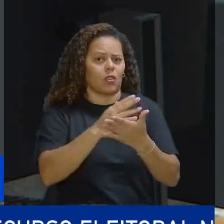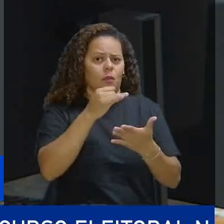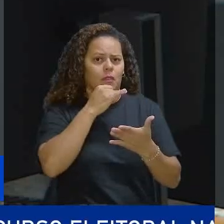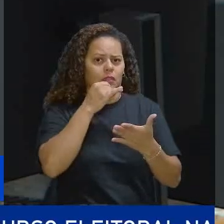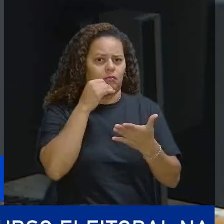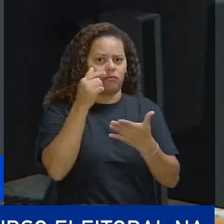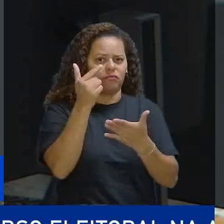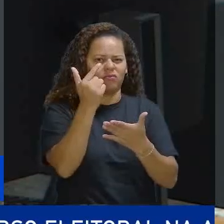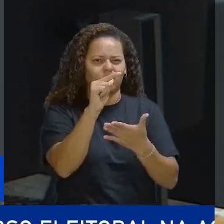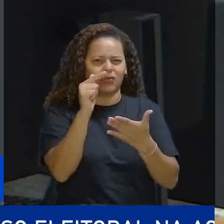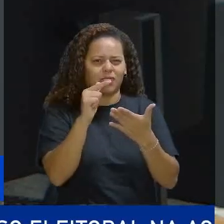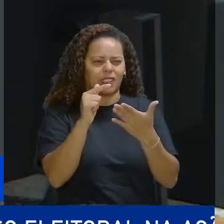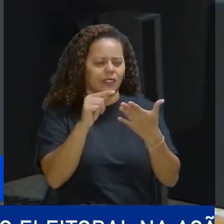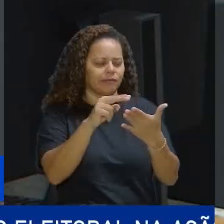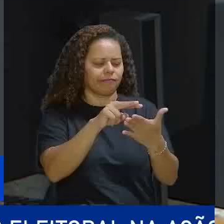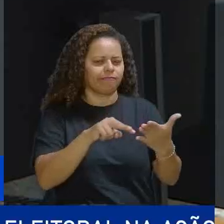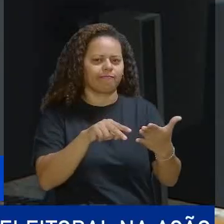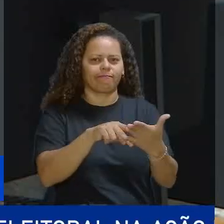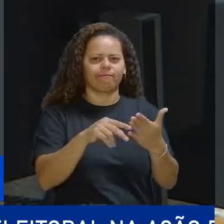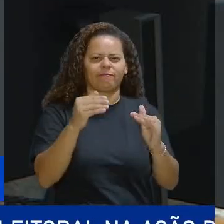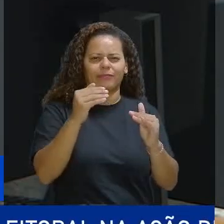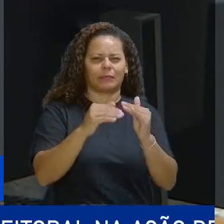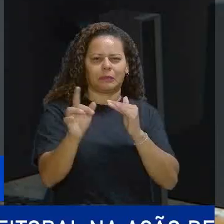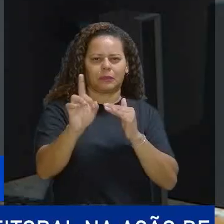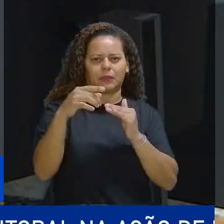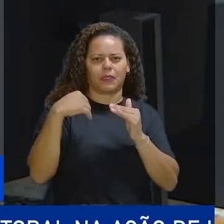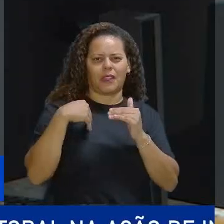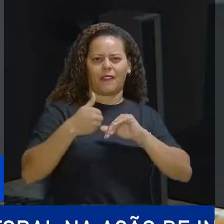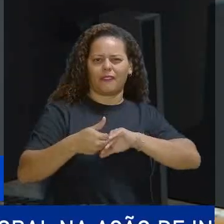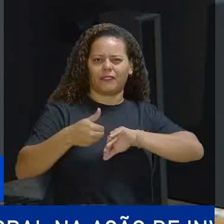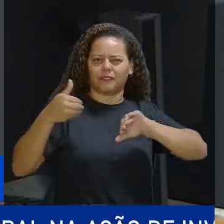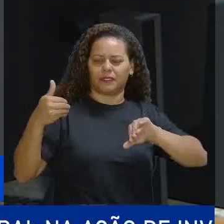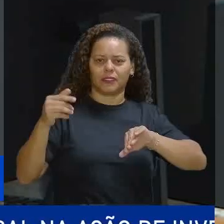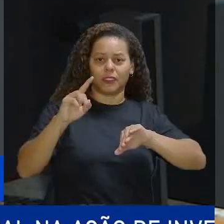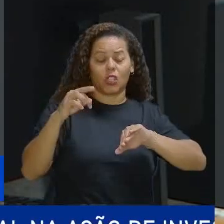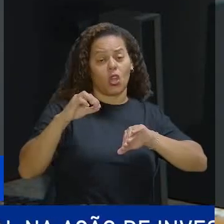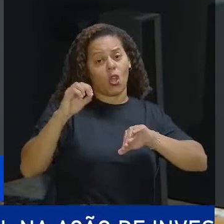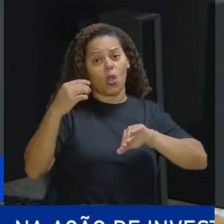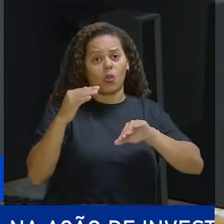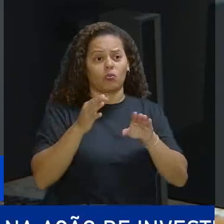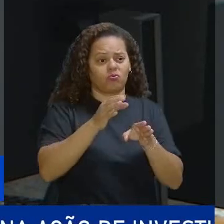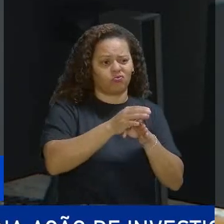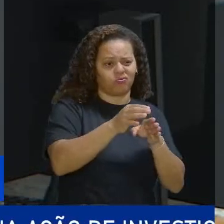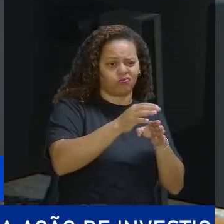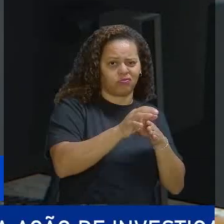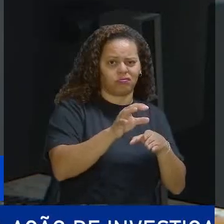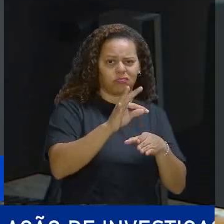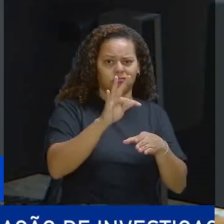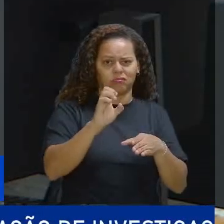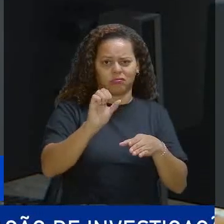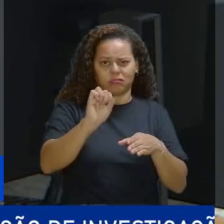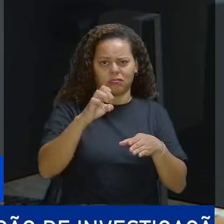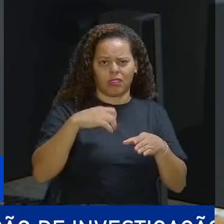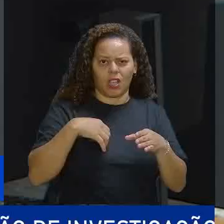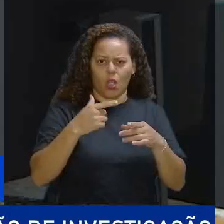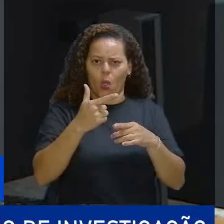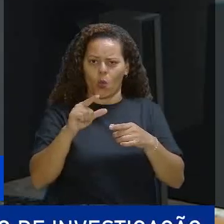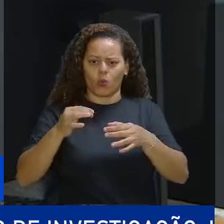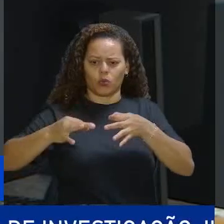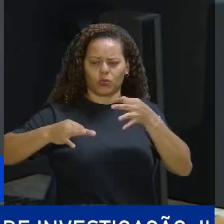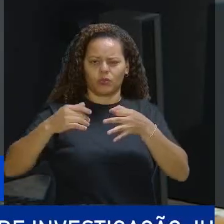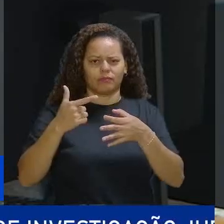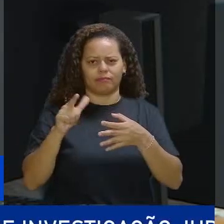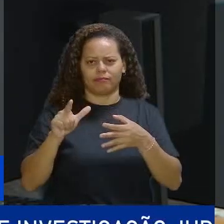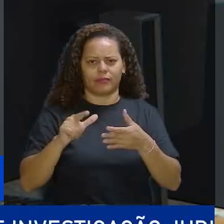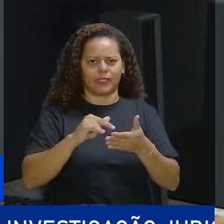juridicamente idôneo para afastar a incidência da legislação eleitoral, nem a orientação consolidada pelo TSE, segundo a qual a cassação